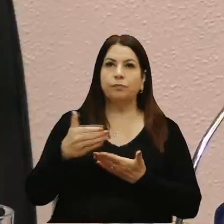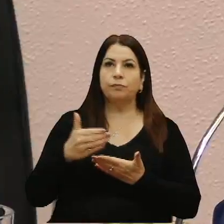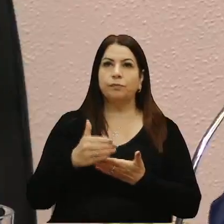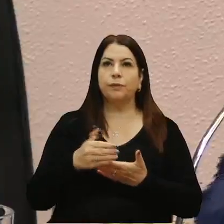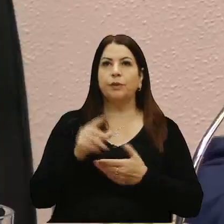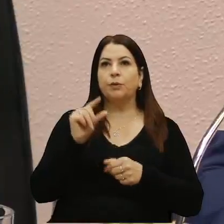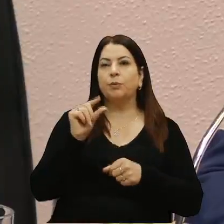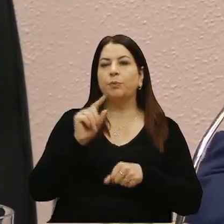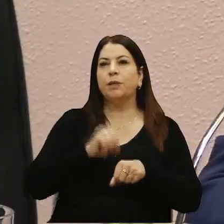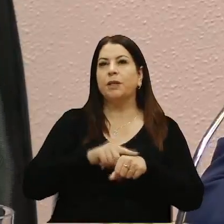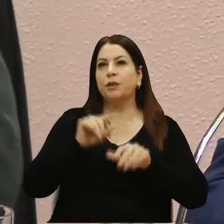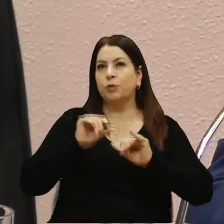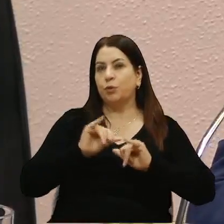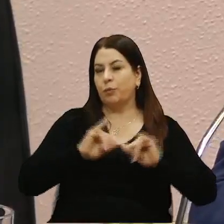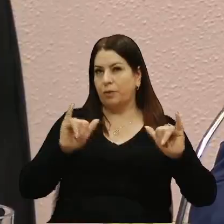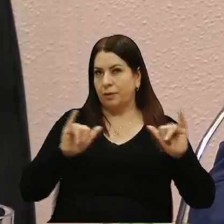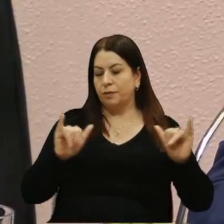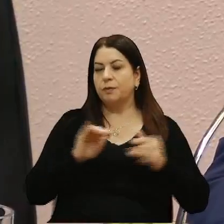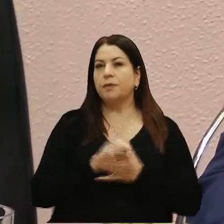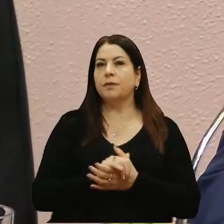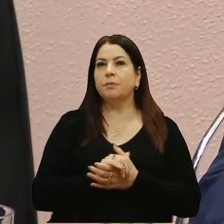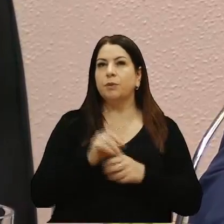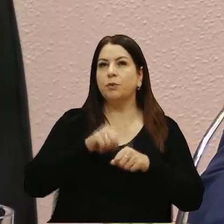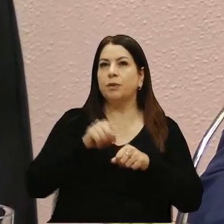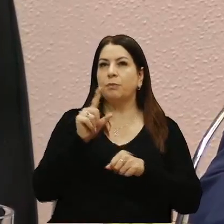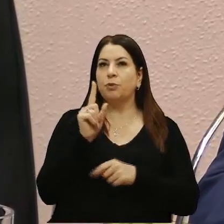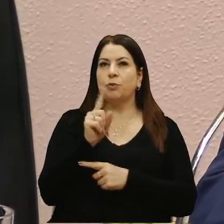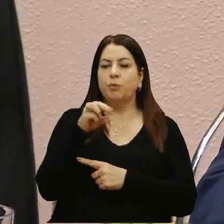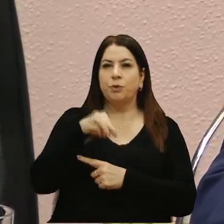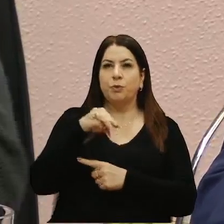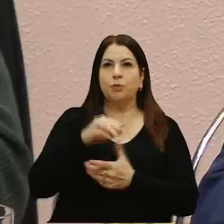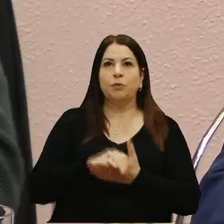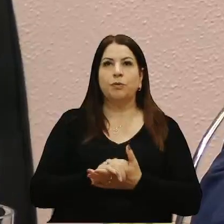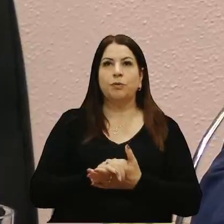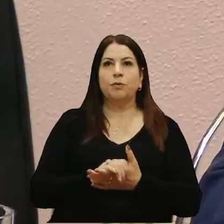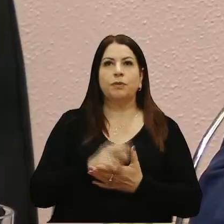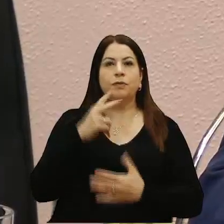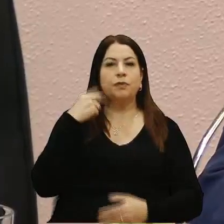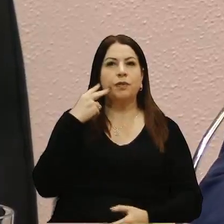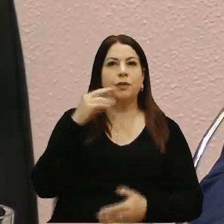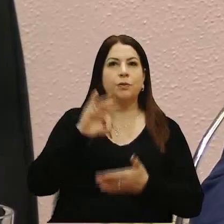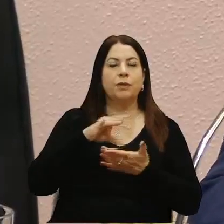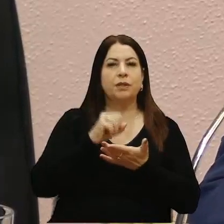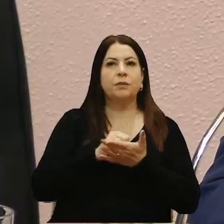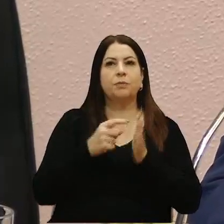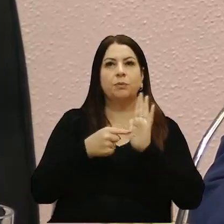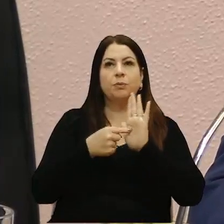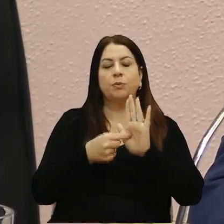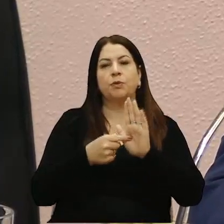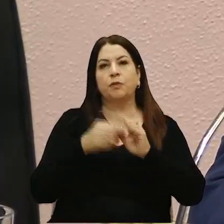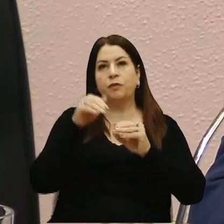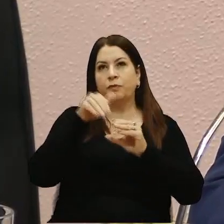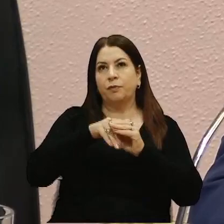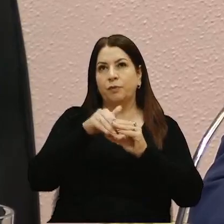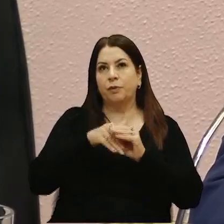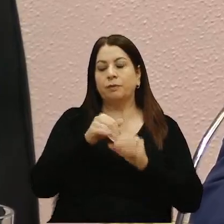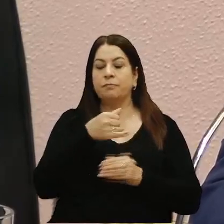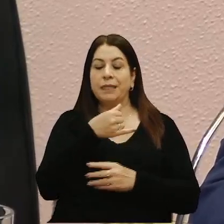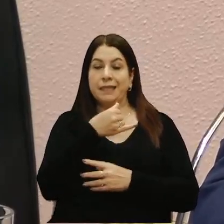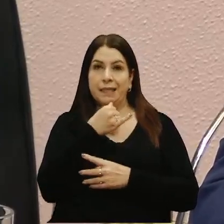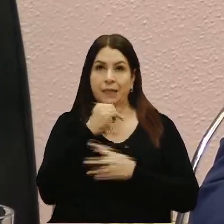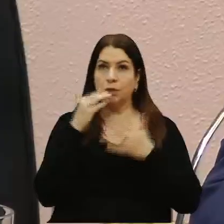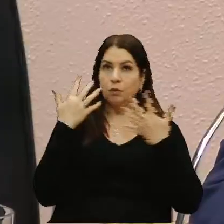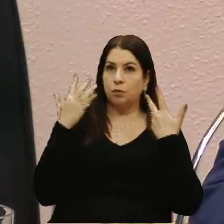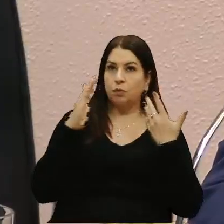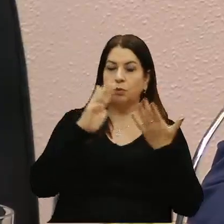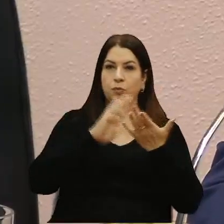ao espaço das pequenas comunicações pelo tempo de 1 minuto, por vereador inscrito para apresentação de votos de pesar, de louvor